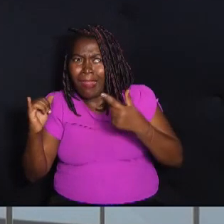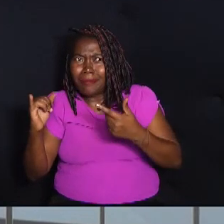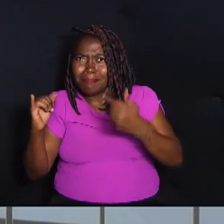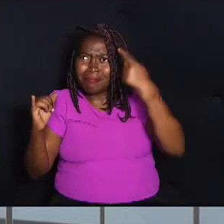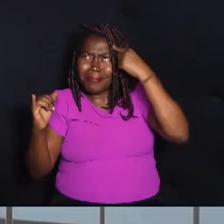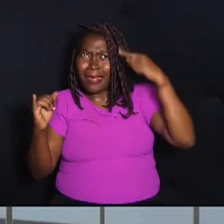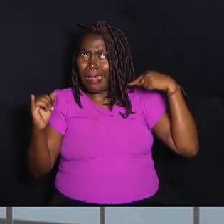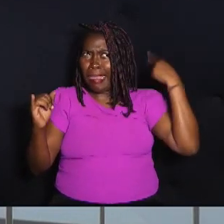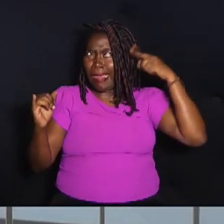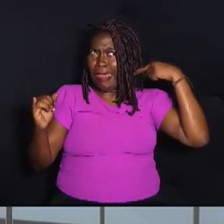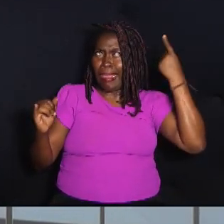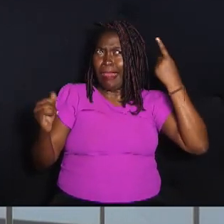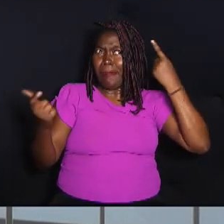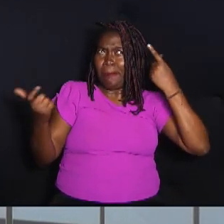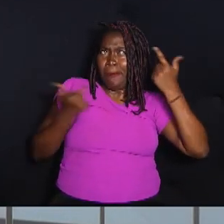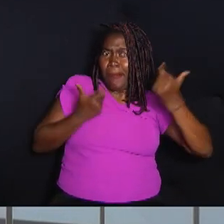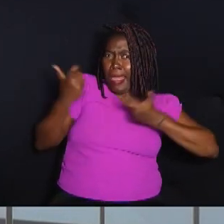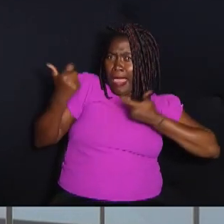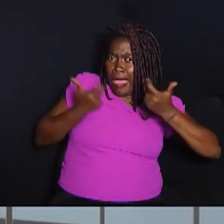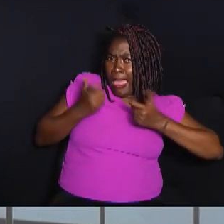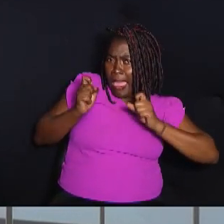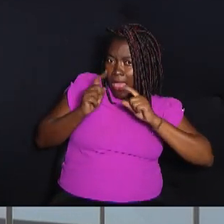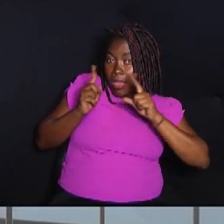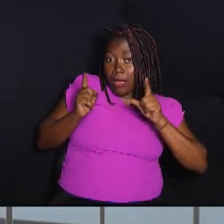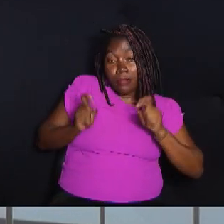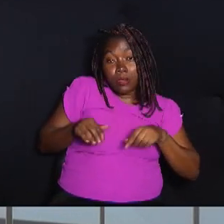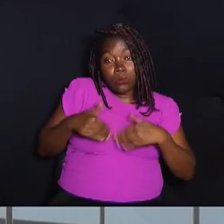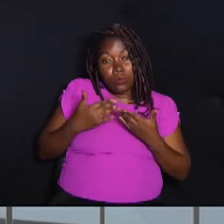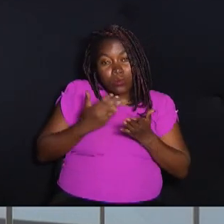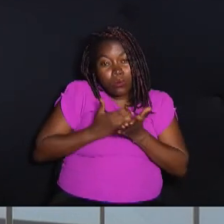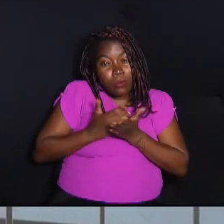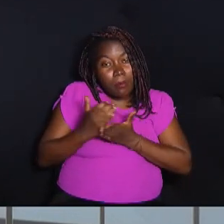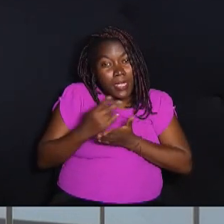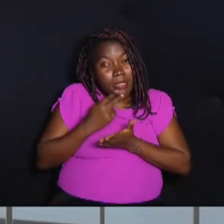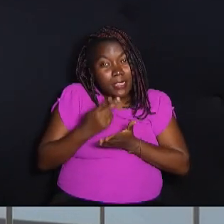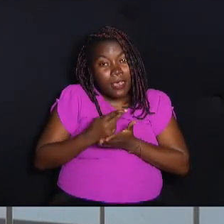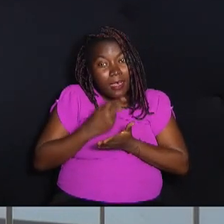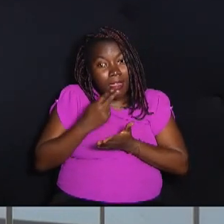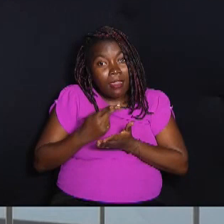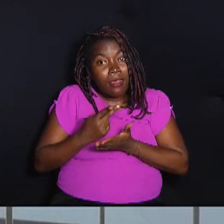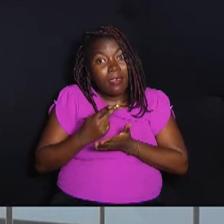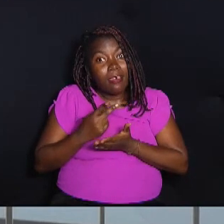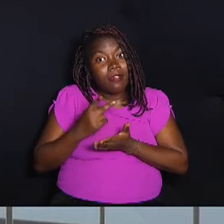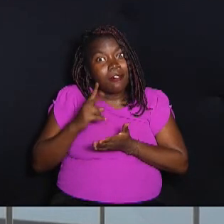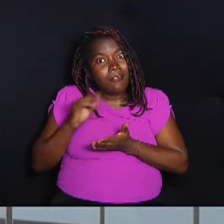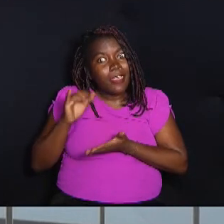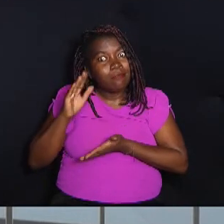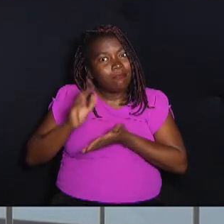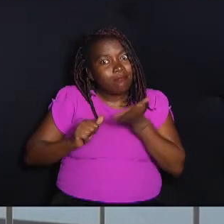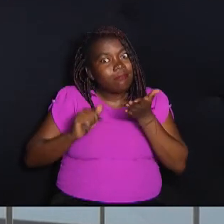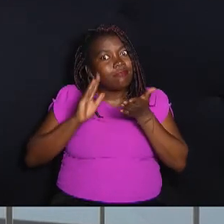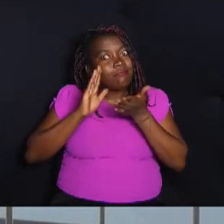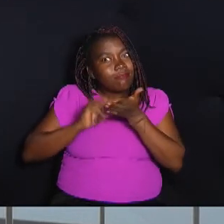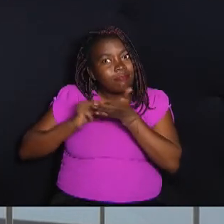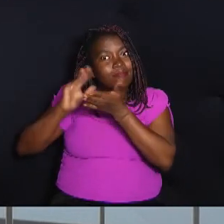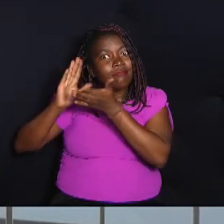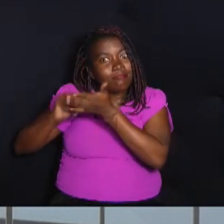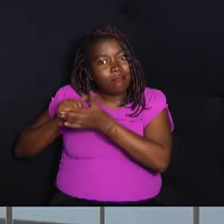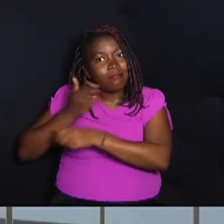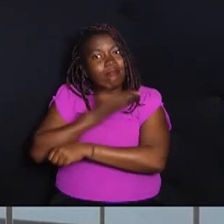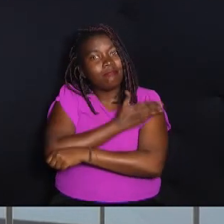Será que vão dizer que eu estou louca? Então, quando a gente começa a falar, a gente vai tirando esses preconceitos, né?